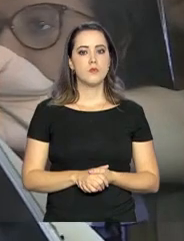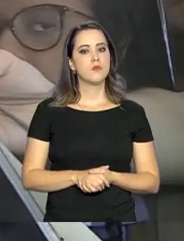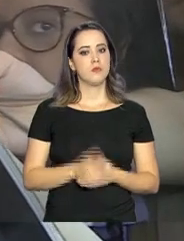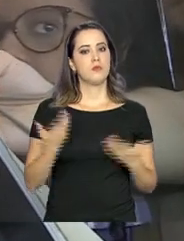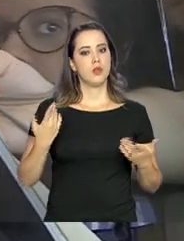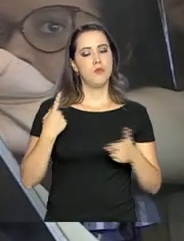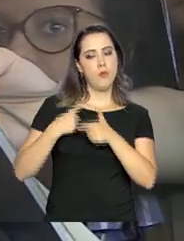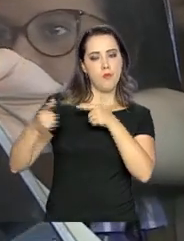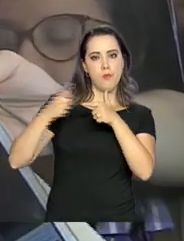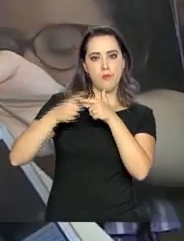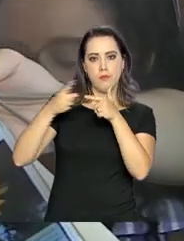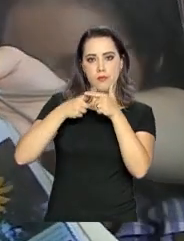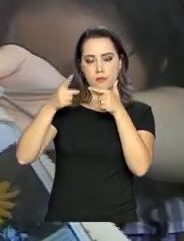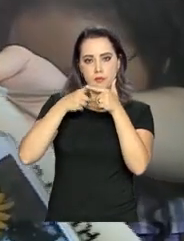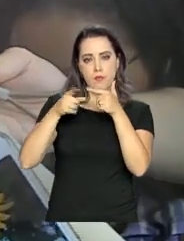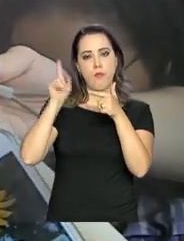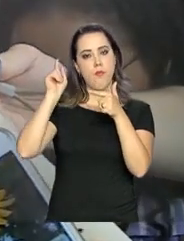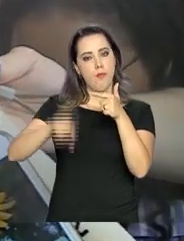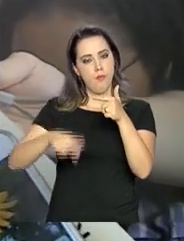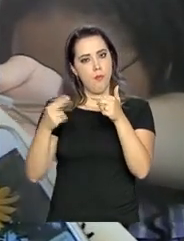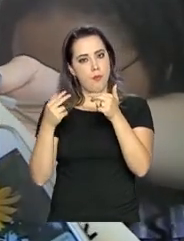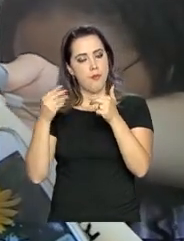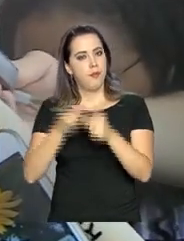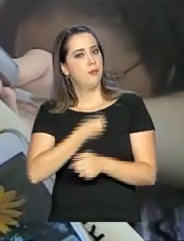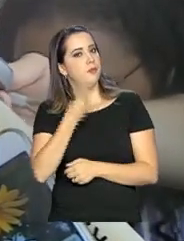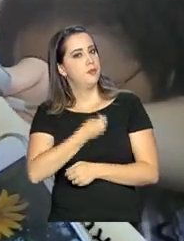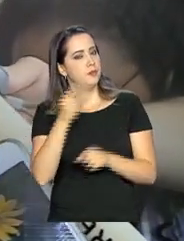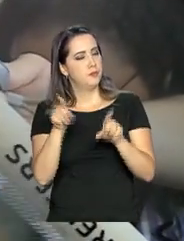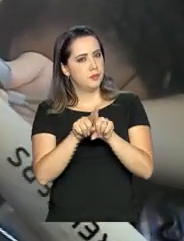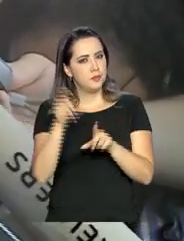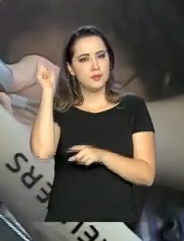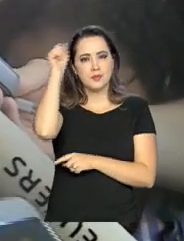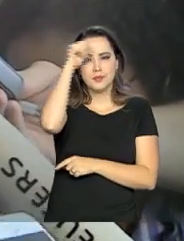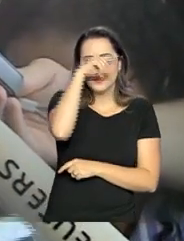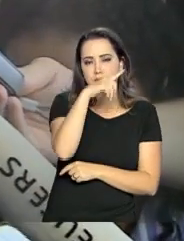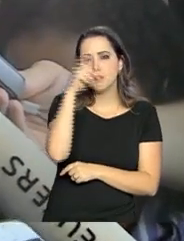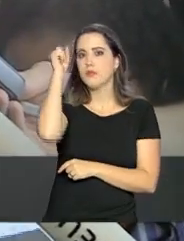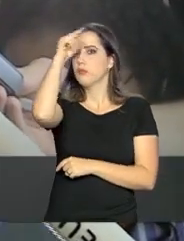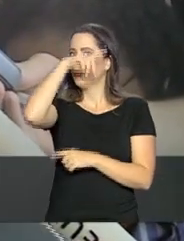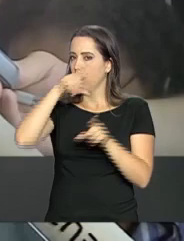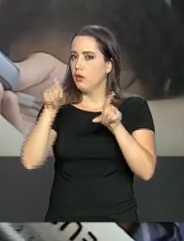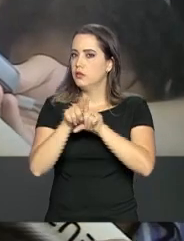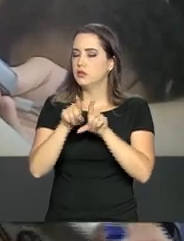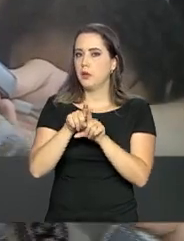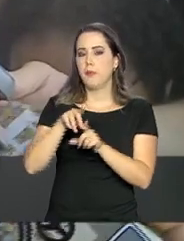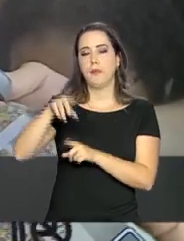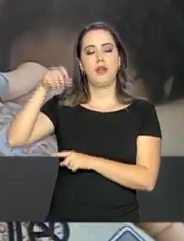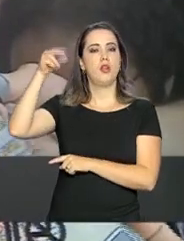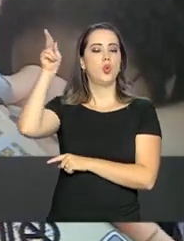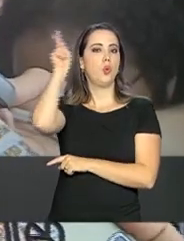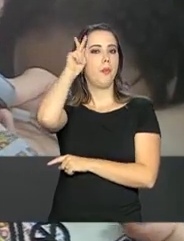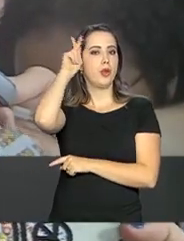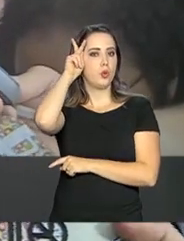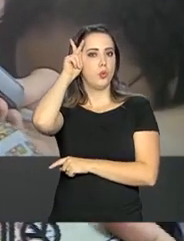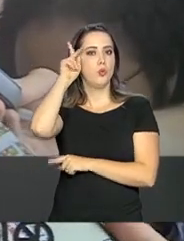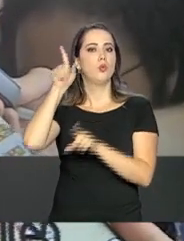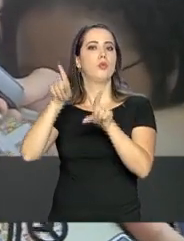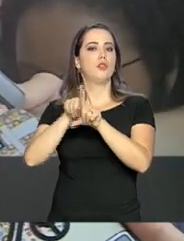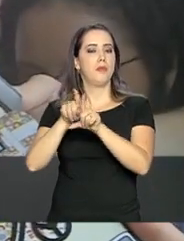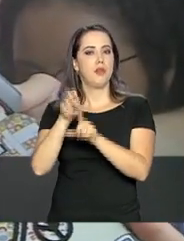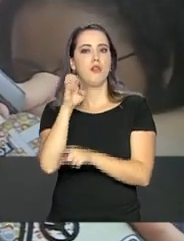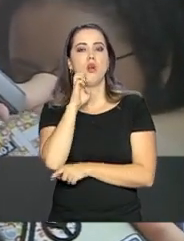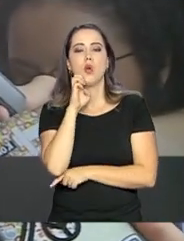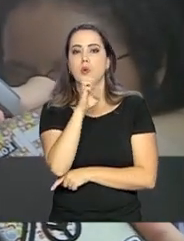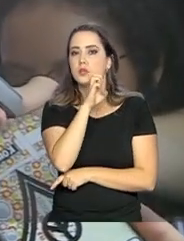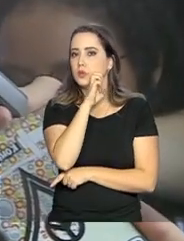Este problema está sendo vivido também e com dificuldades e com problemas também no Peru e também no Equador. Por